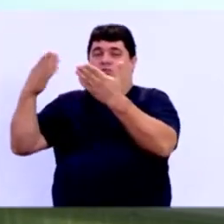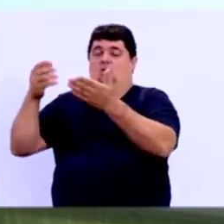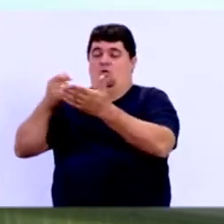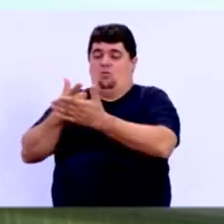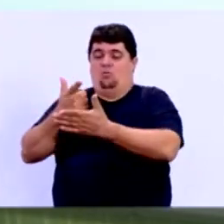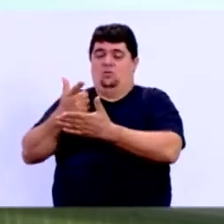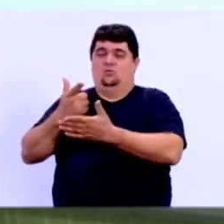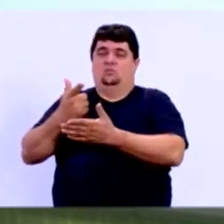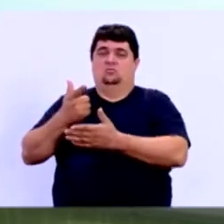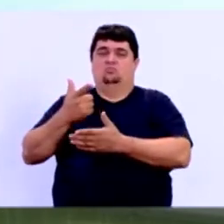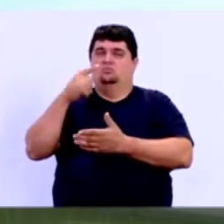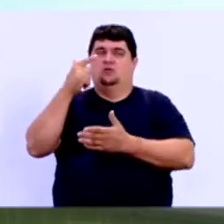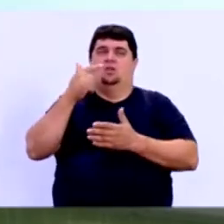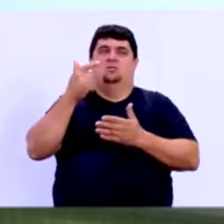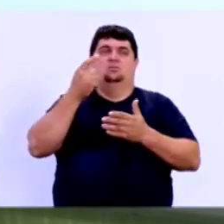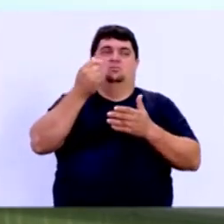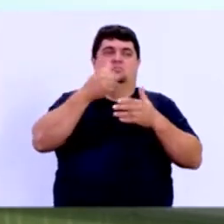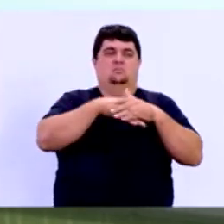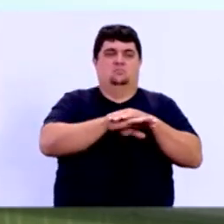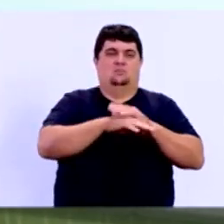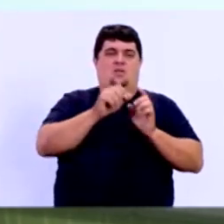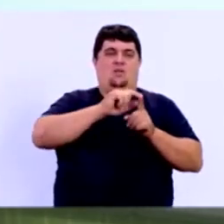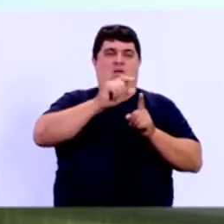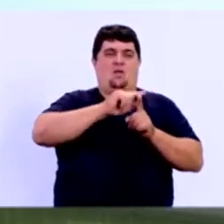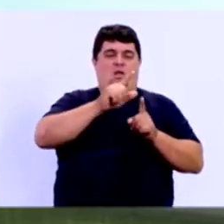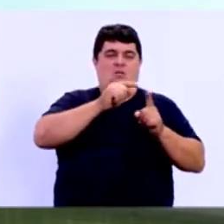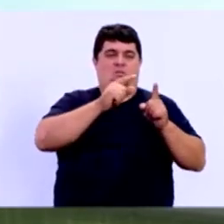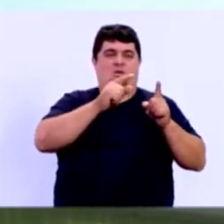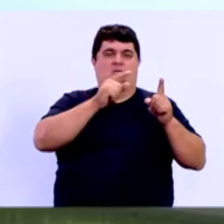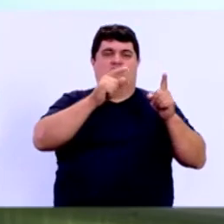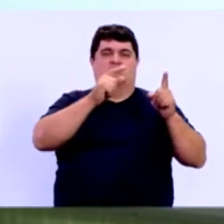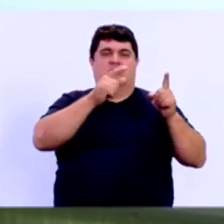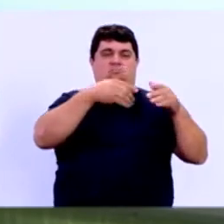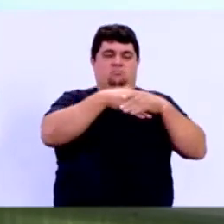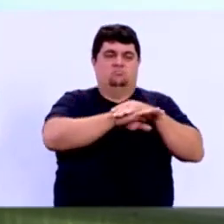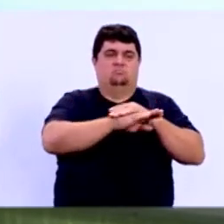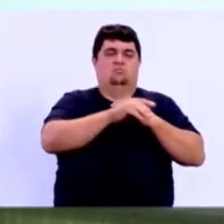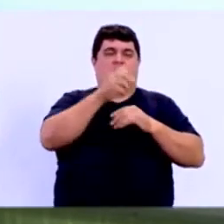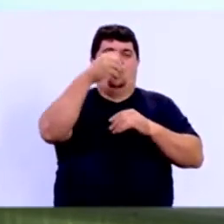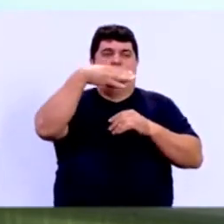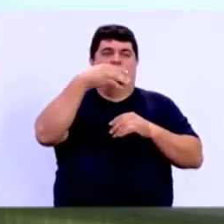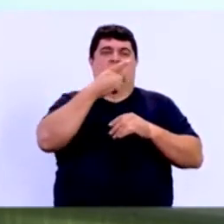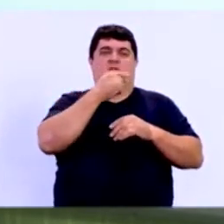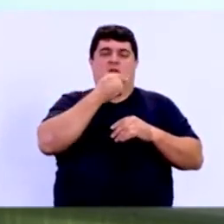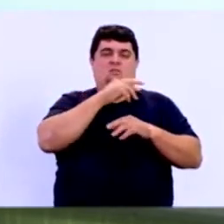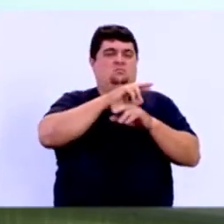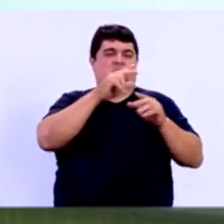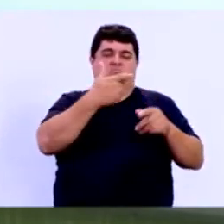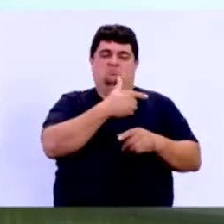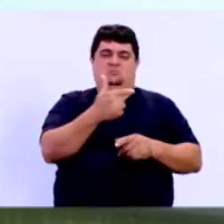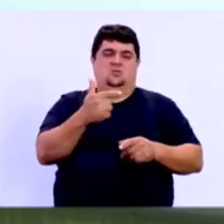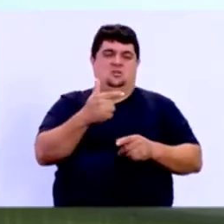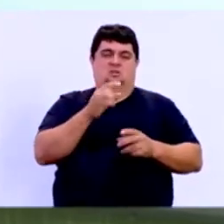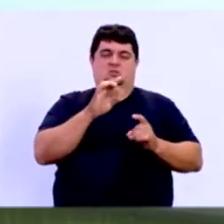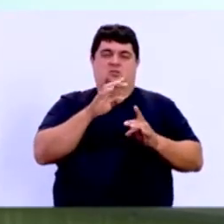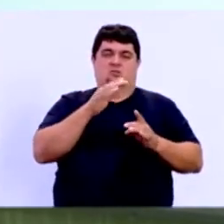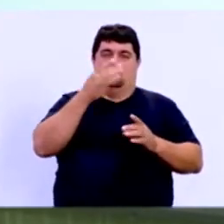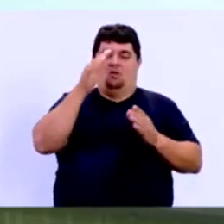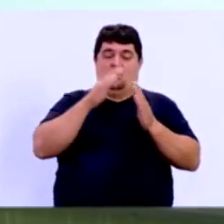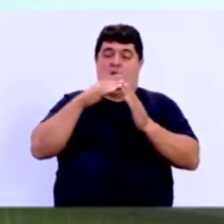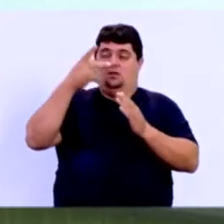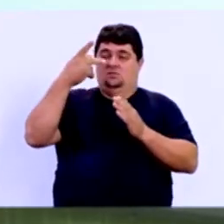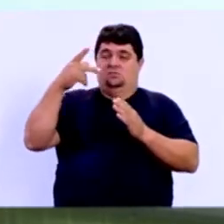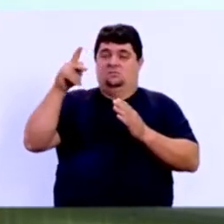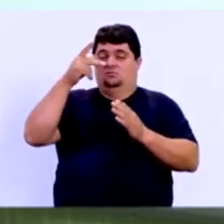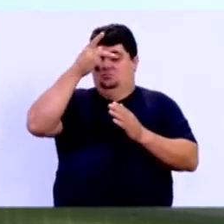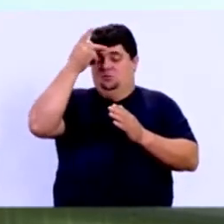com pessoal, você não gasta com aluguel do estoque, você não gasta com luz, com água. Então, consequentemente, você reduz o